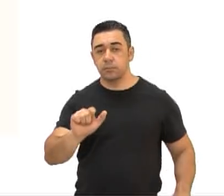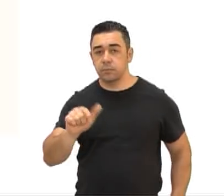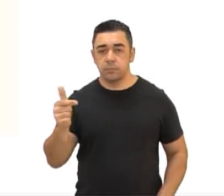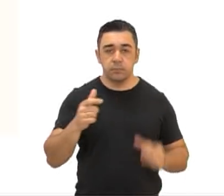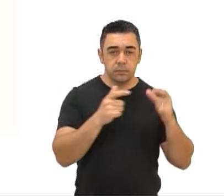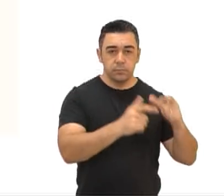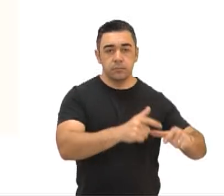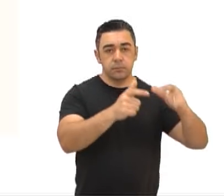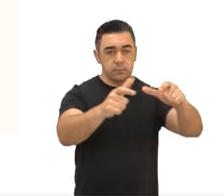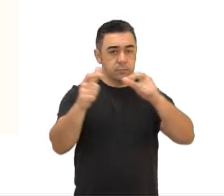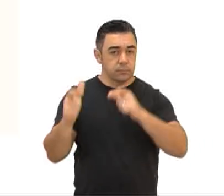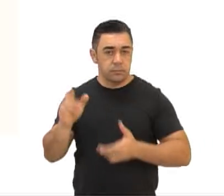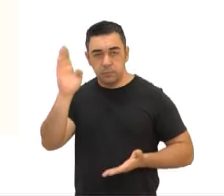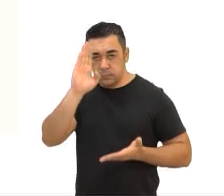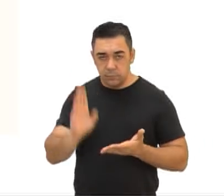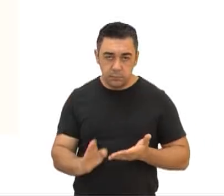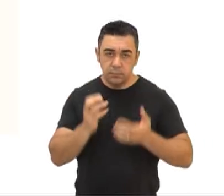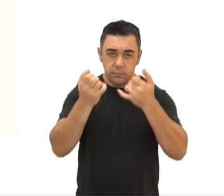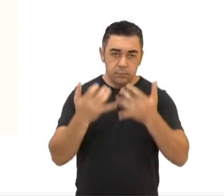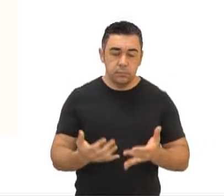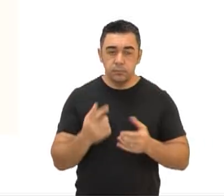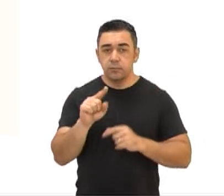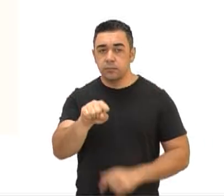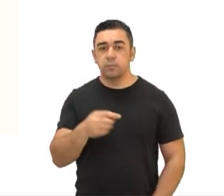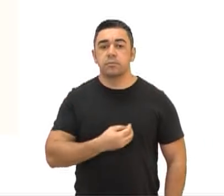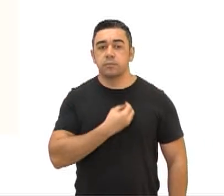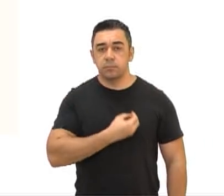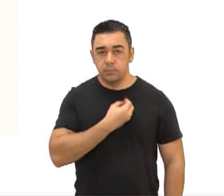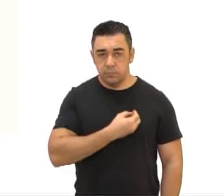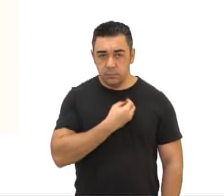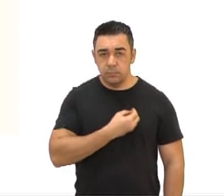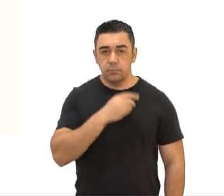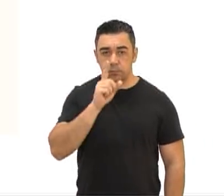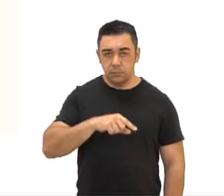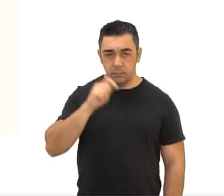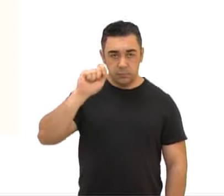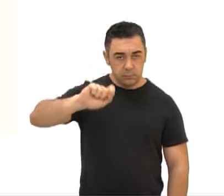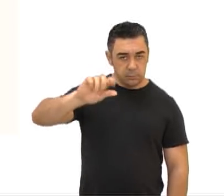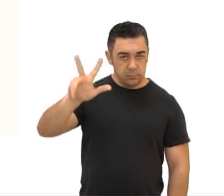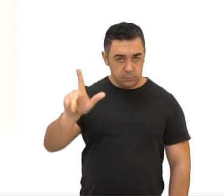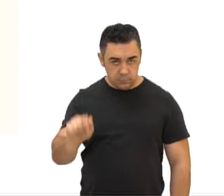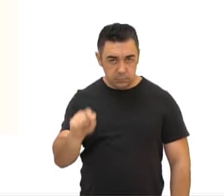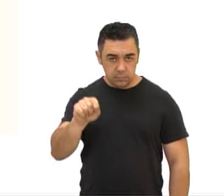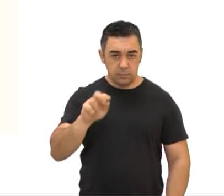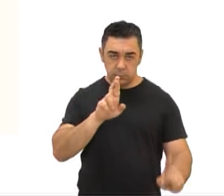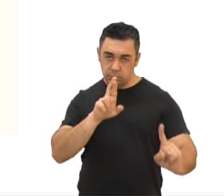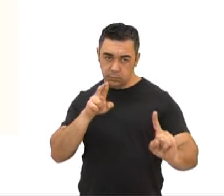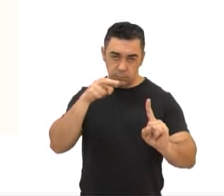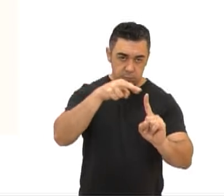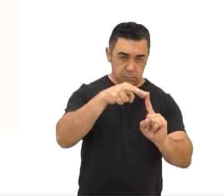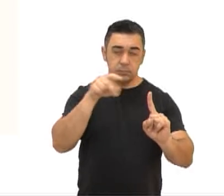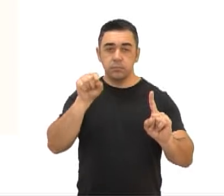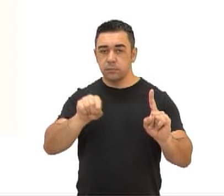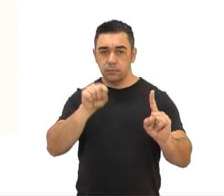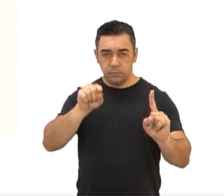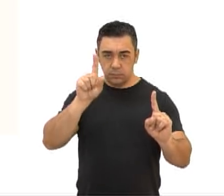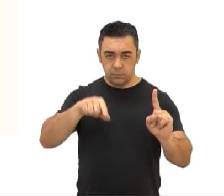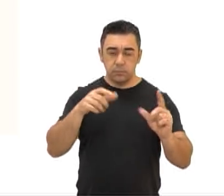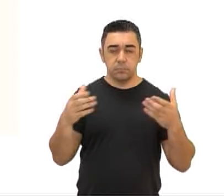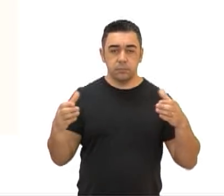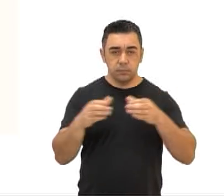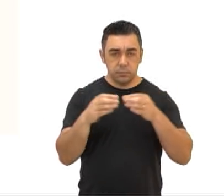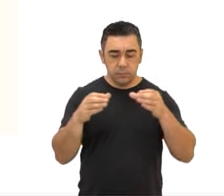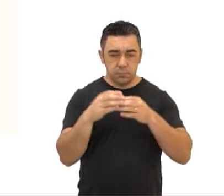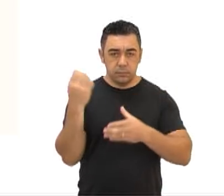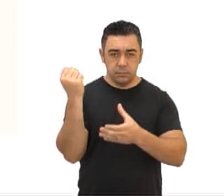não falar do Brasil sem falar da presença dos povos africanos e dessa referência através das comunidades quilombolas,